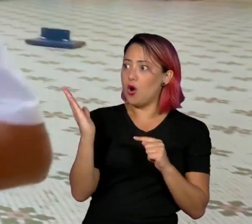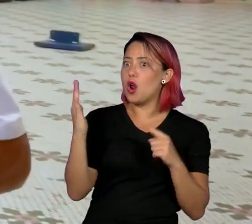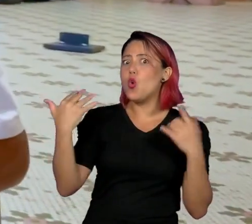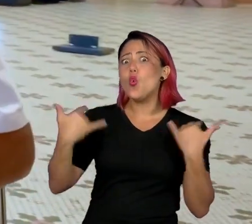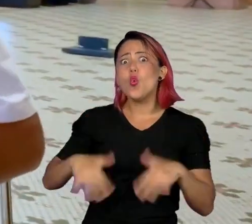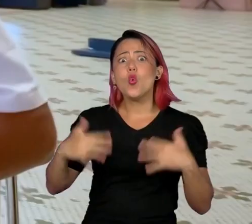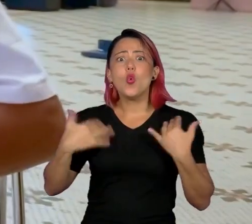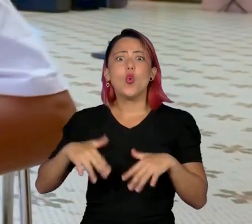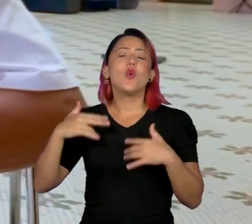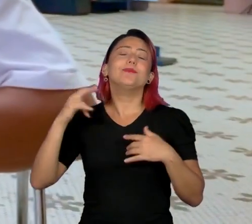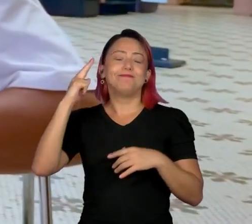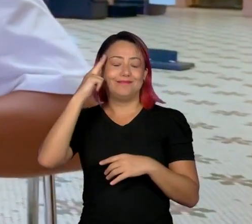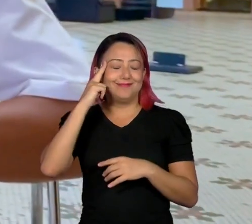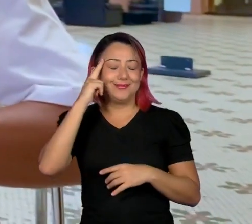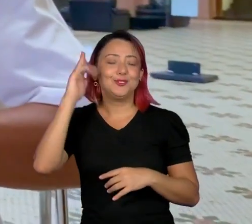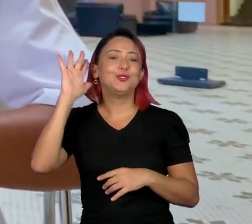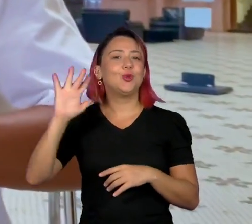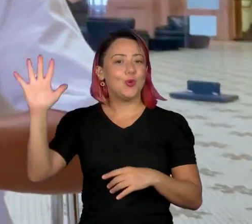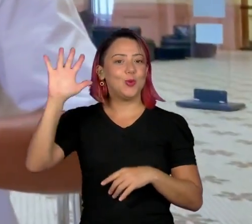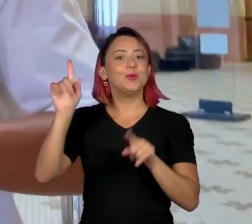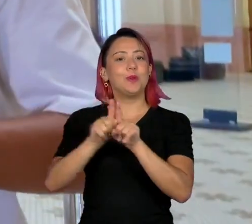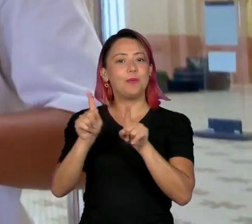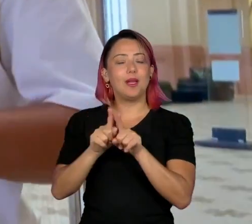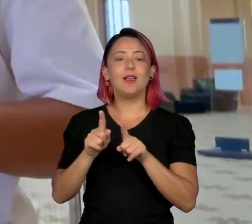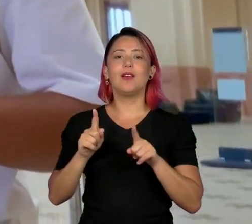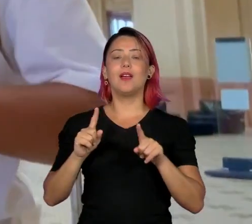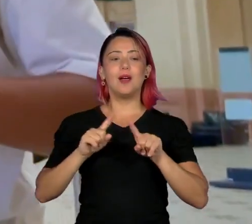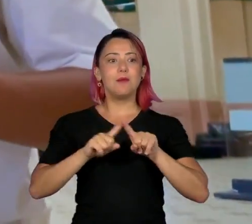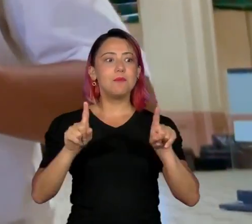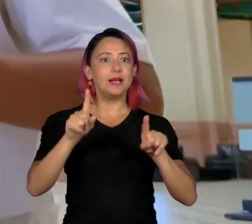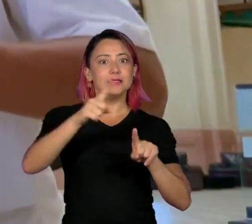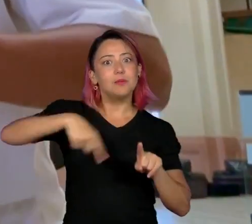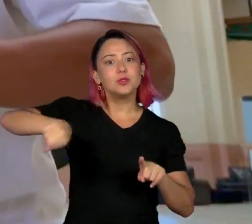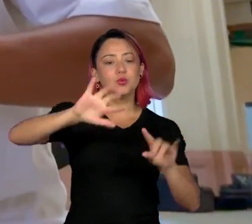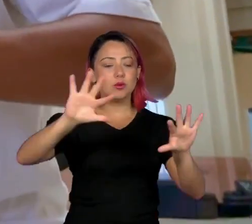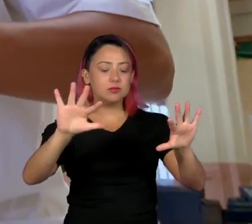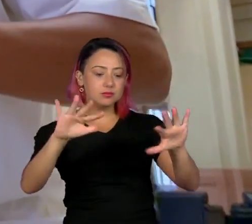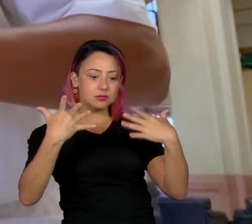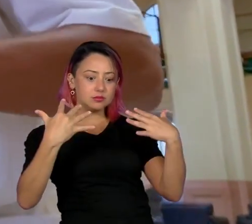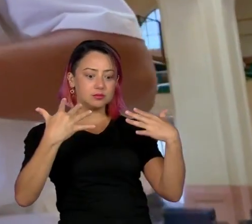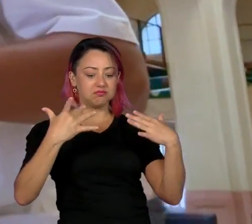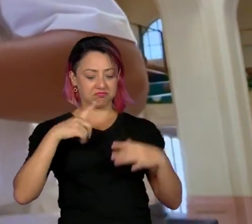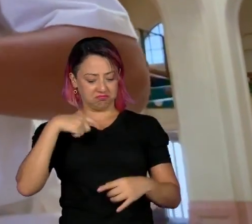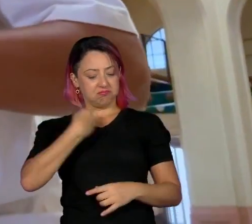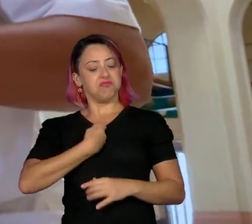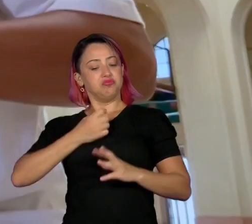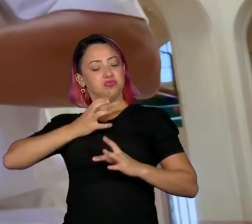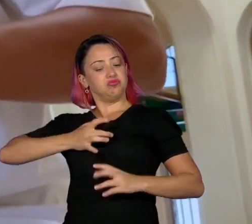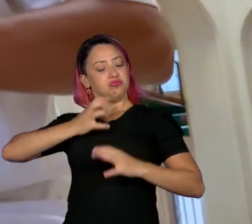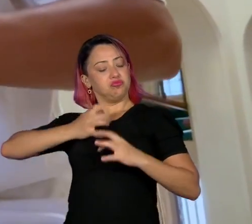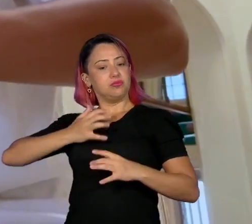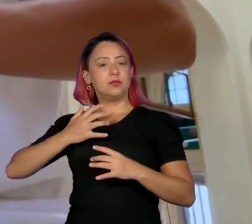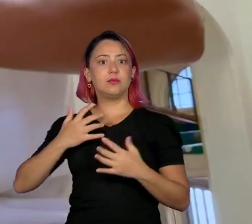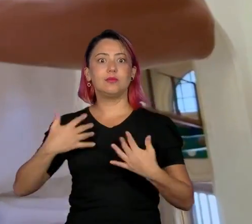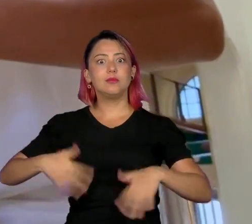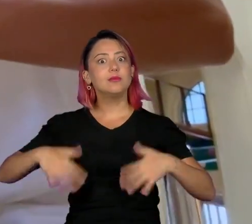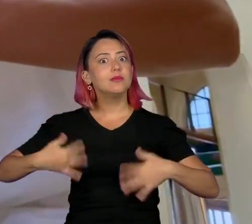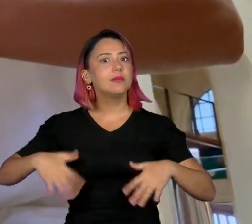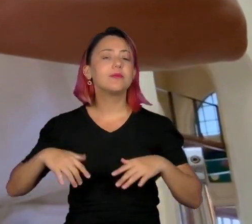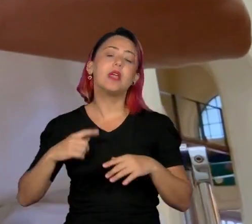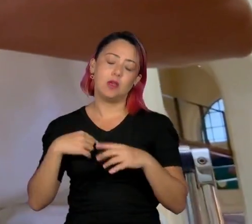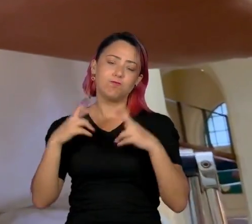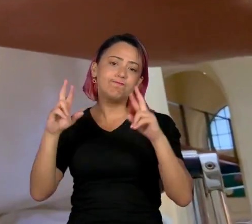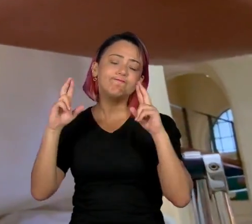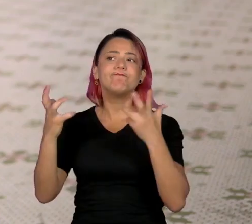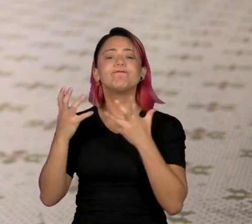sonhos. Ser reconhecido como solista também é um grande sonho para mim. Pretendo estudar bastante também para